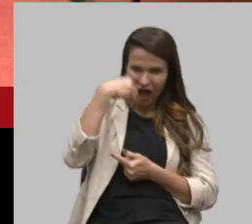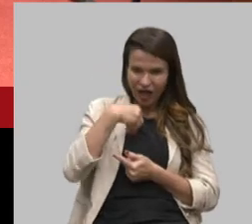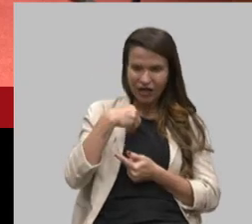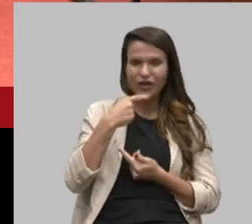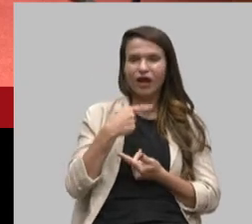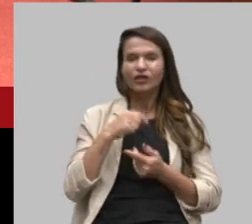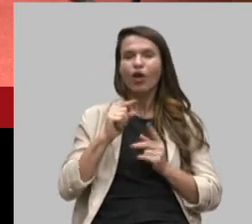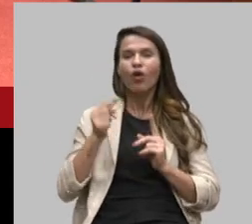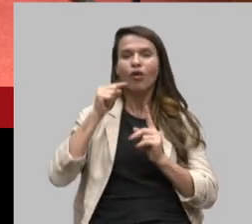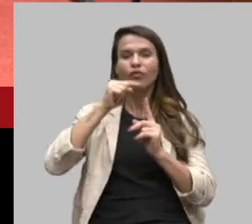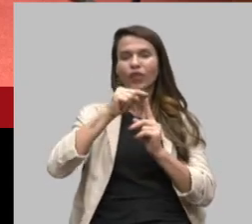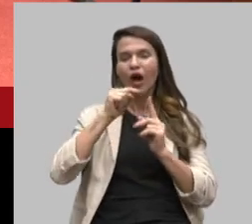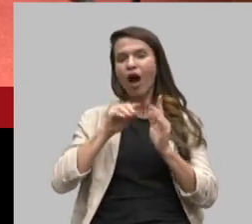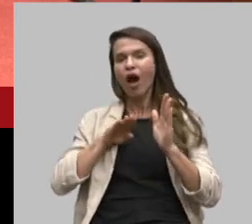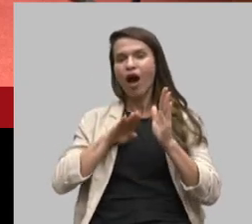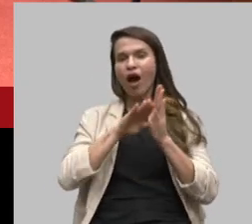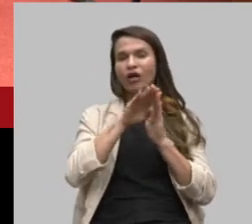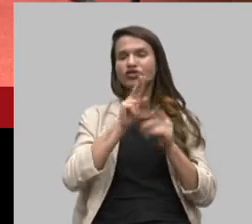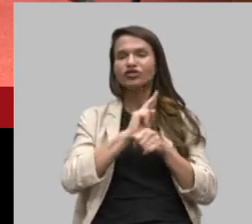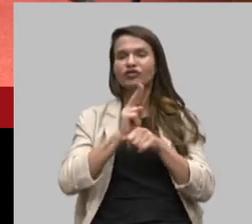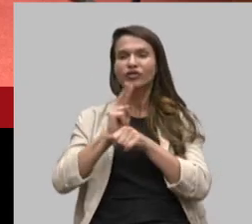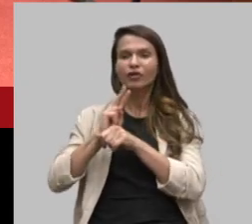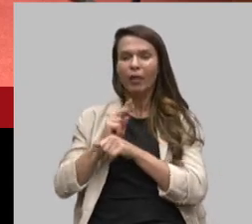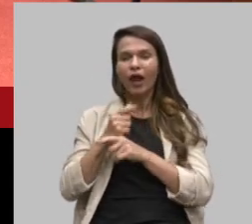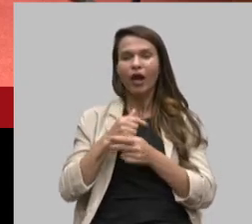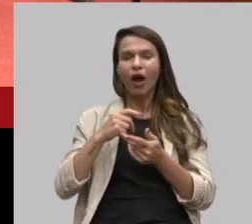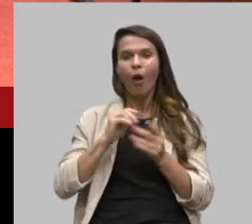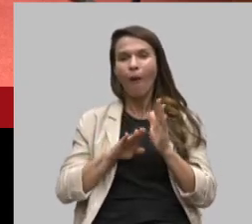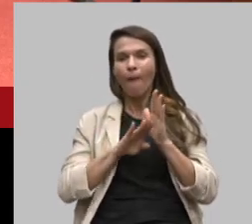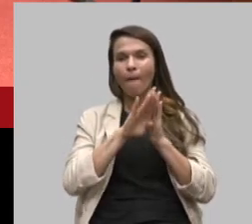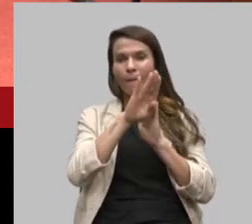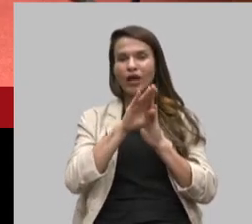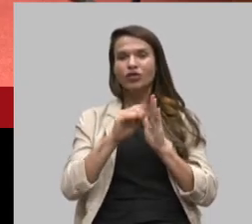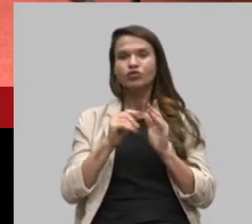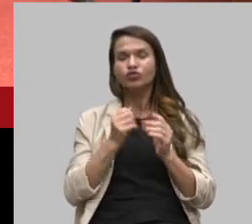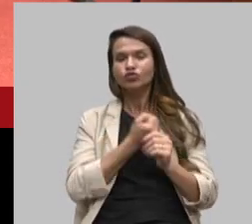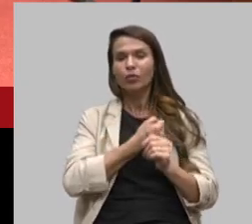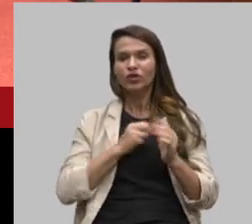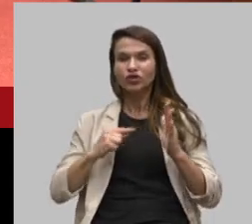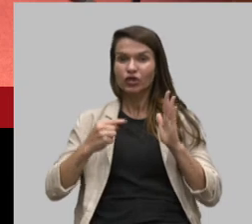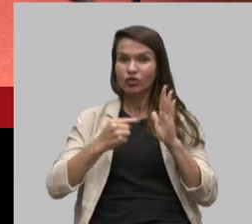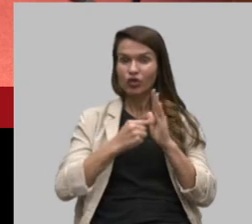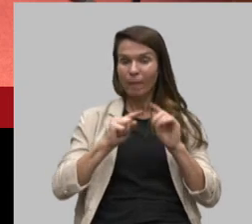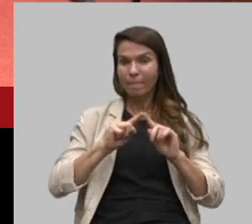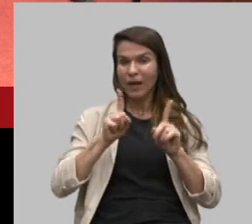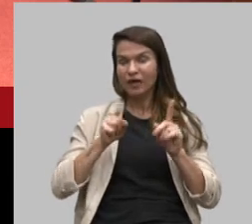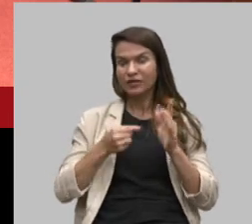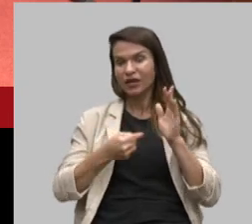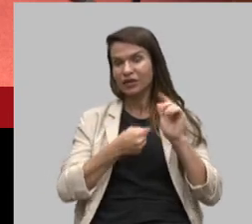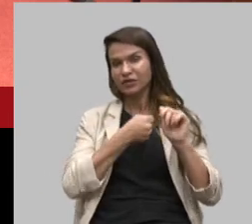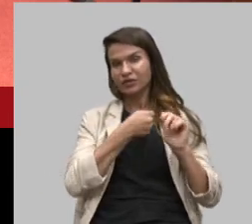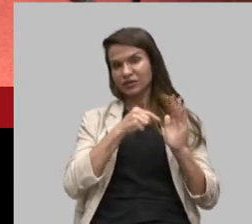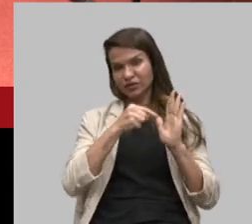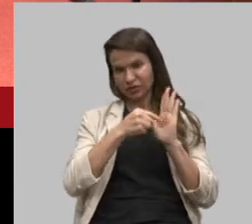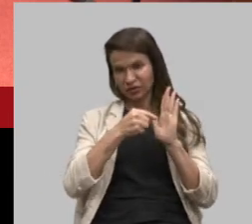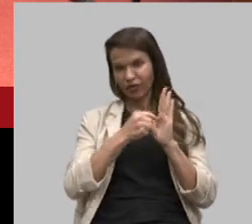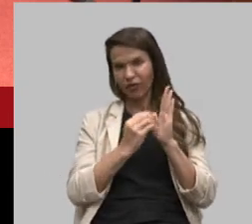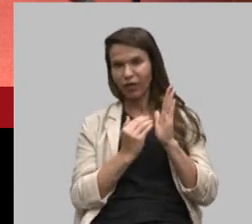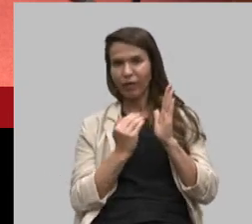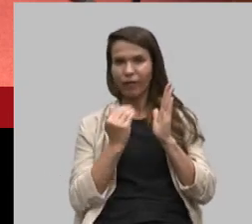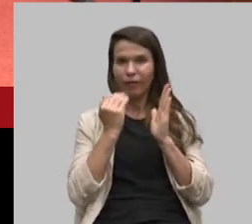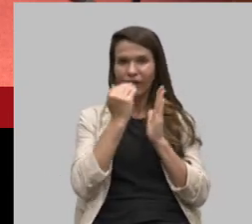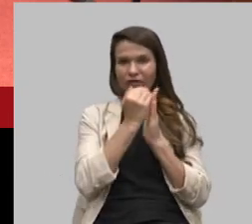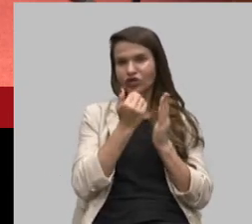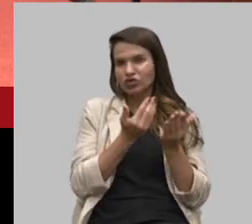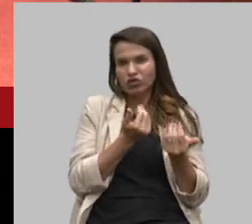número de fiscais Para que assim aumente o número de denúncias porém como as denúncias vão aumentar se os jovens eles não se